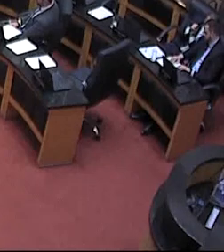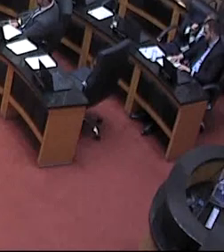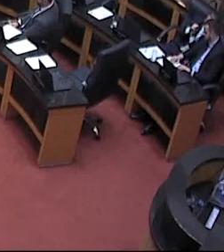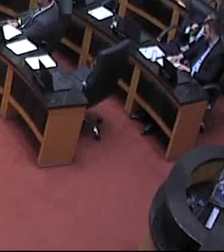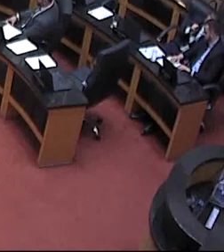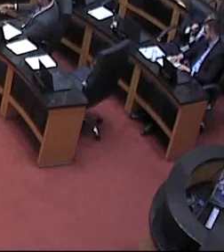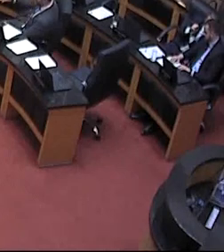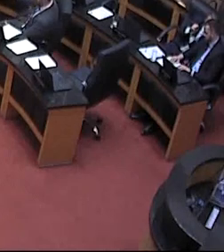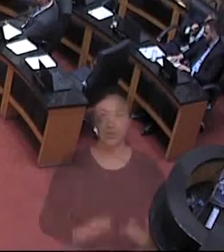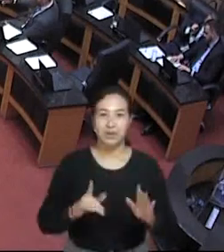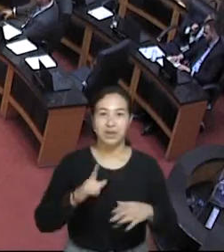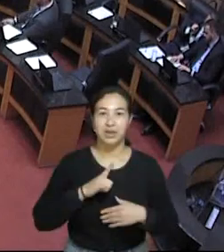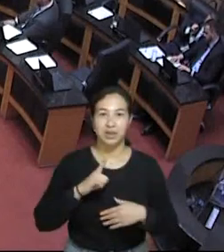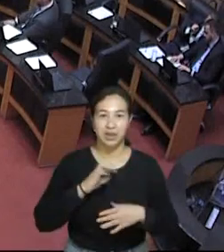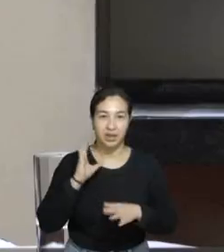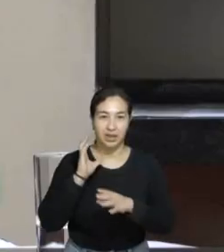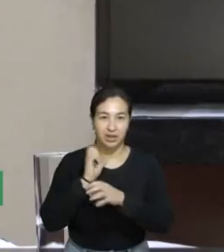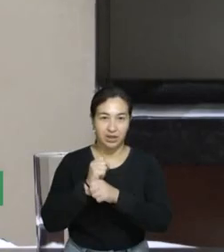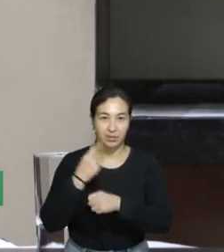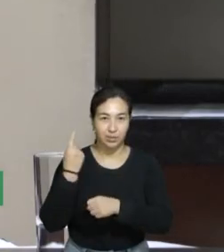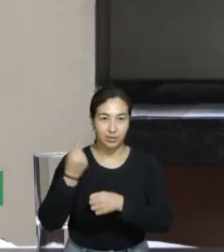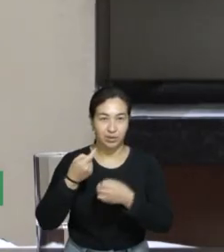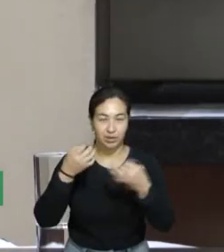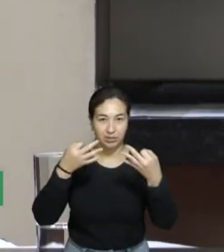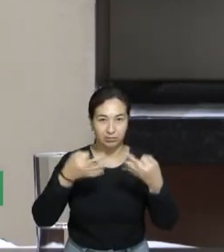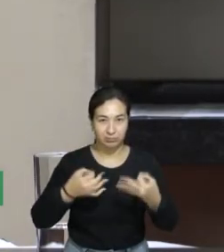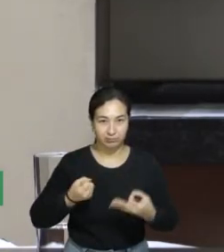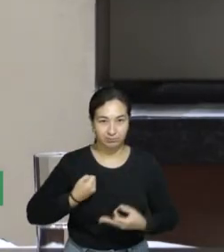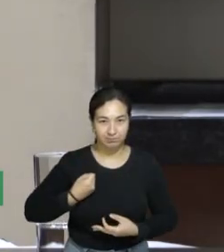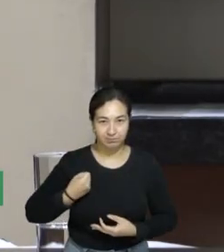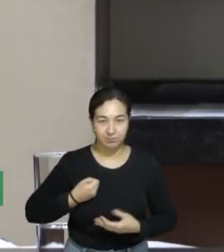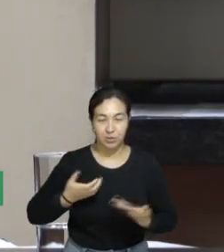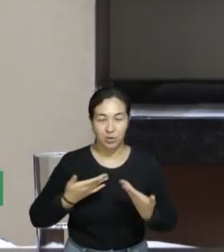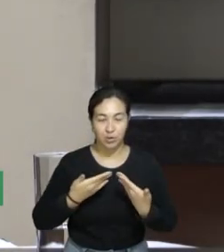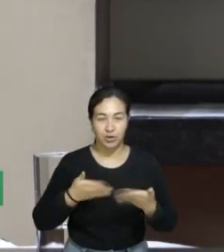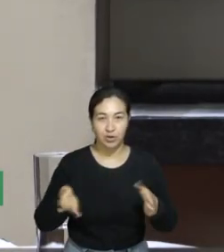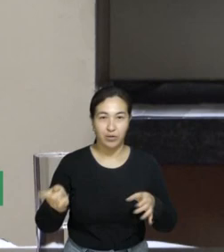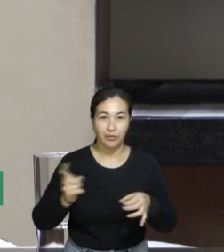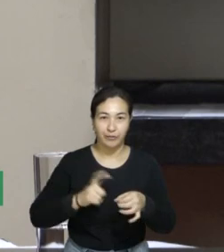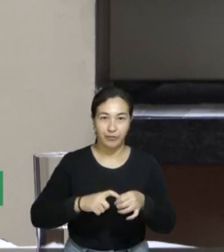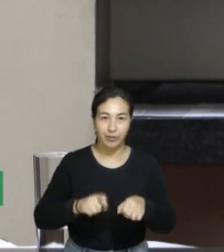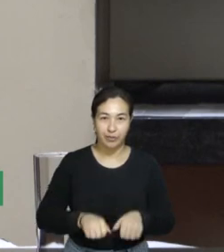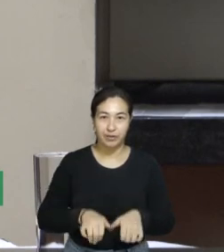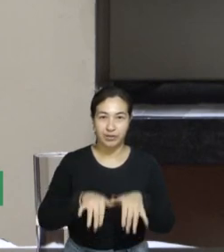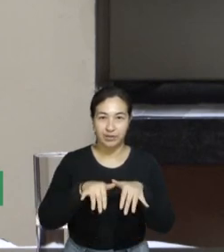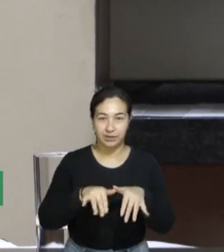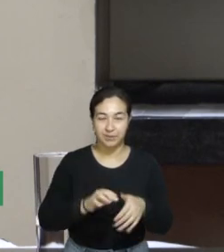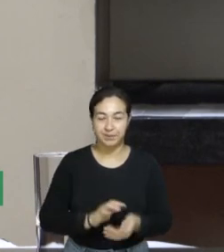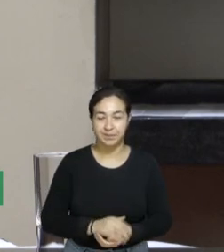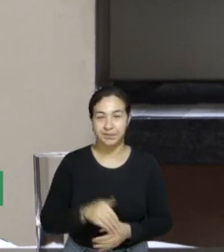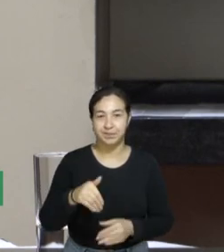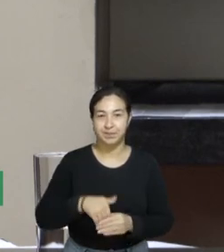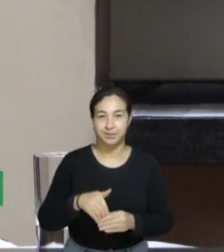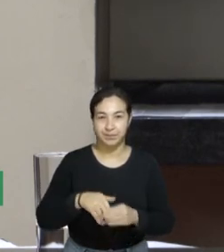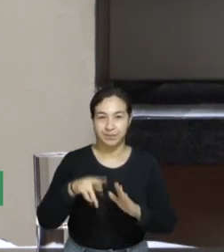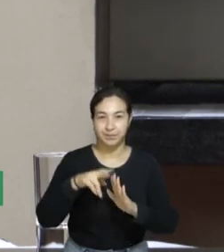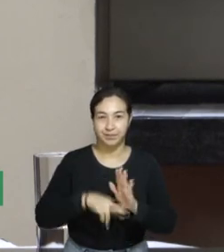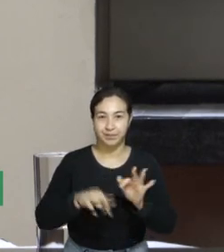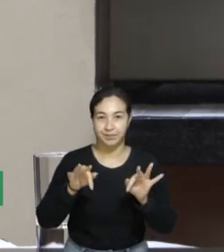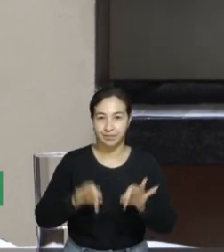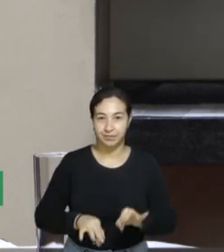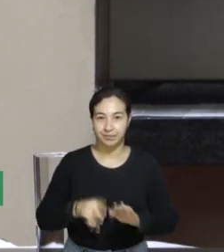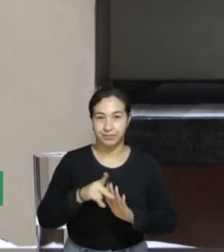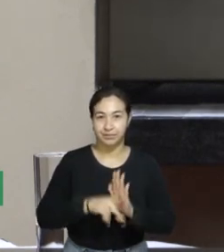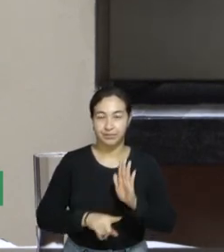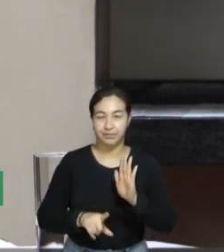Havendo quórum regimental e sob a proteção de Deus, declaro aberta a presente sessão extraordinária. Em votação, redação final do projeto